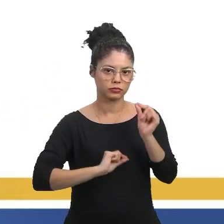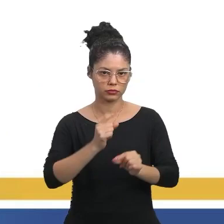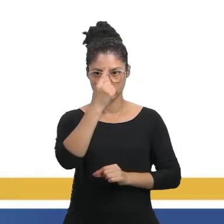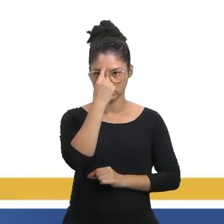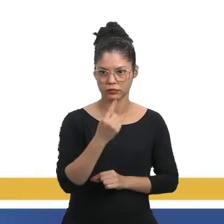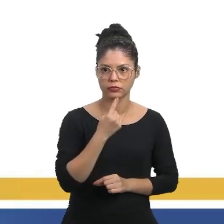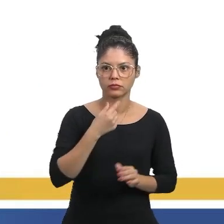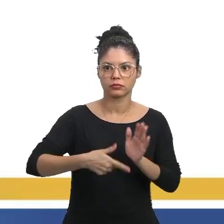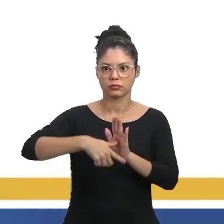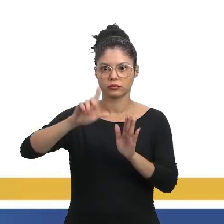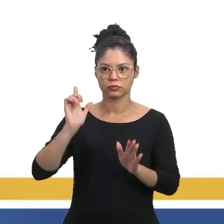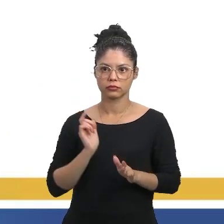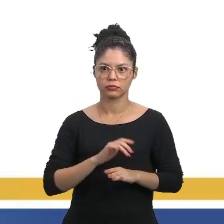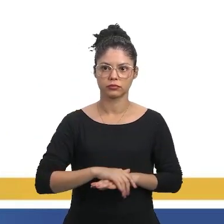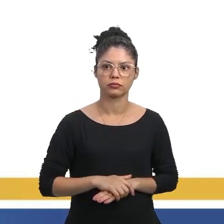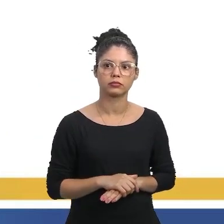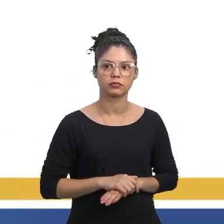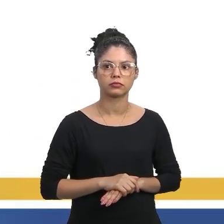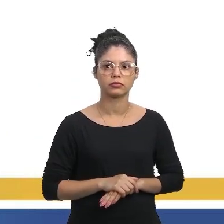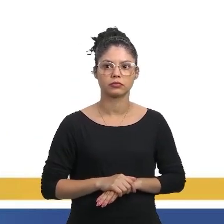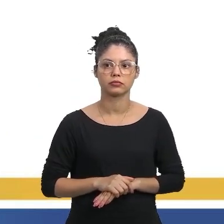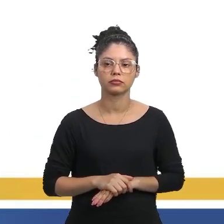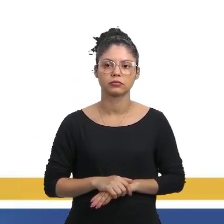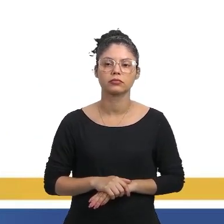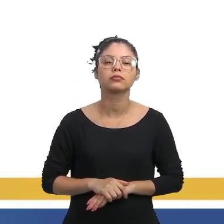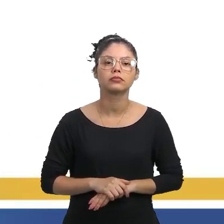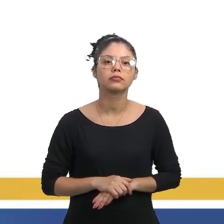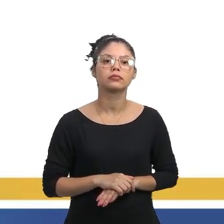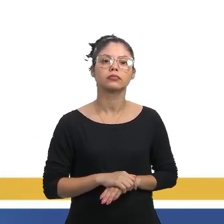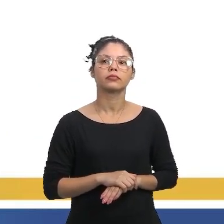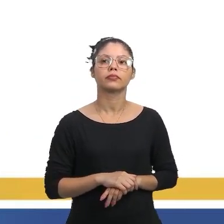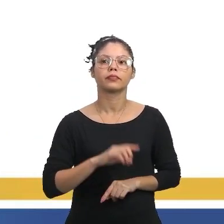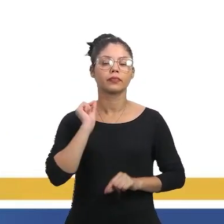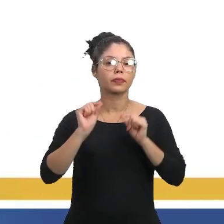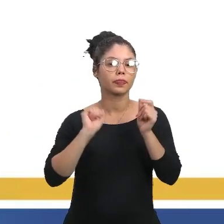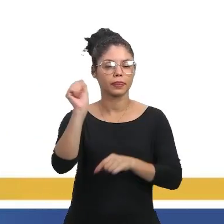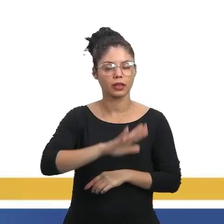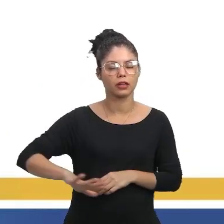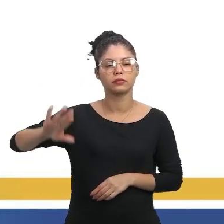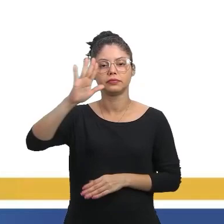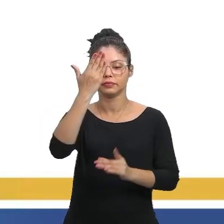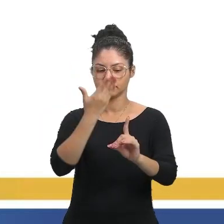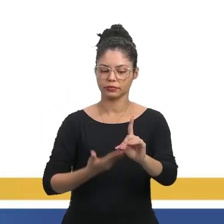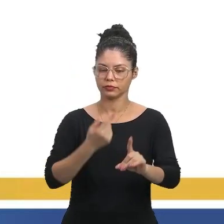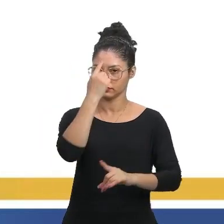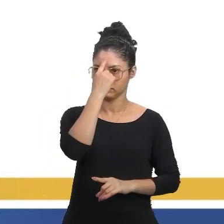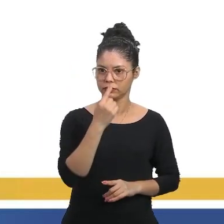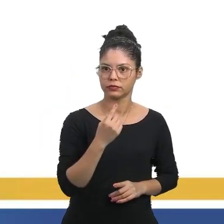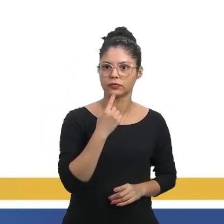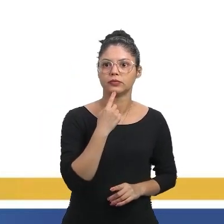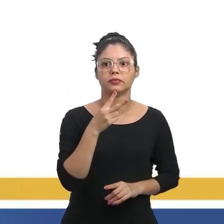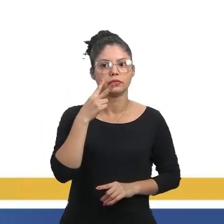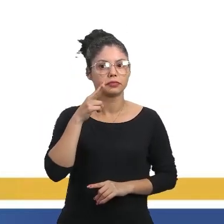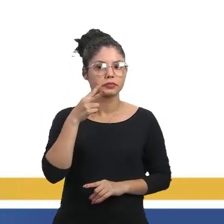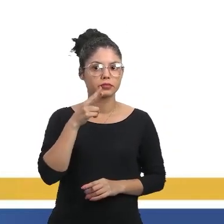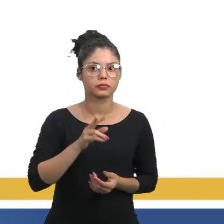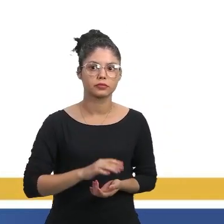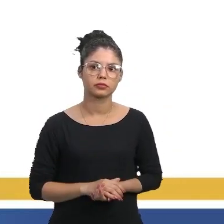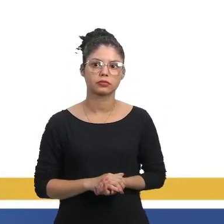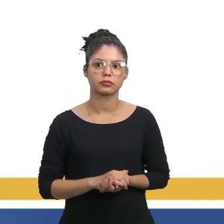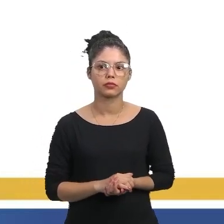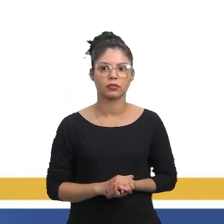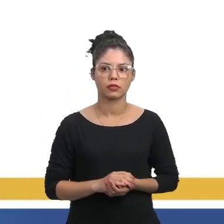figura anterior. O modelo atômico de Rutherford, ele geralmente é representado pela imagem que vocês observam aí, ó.